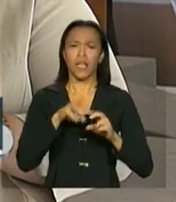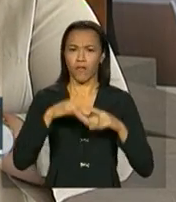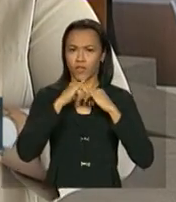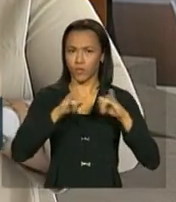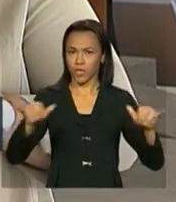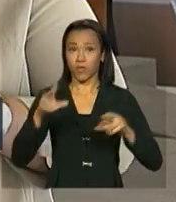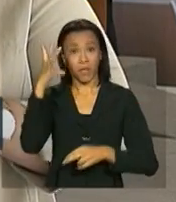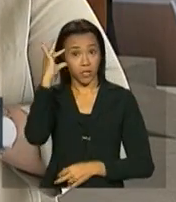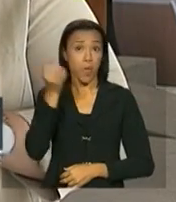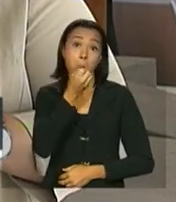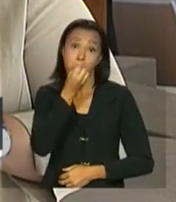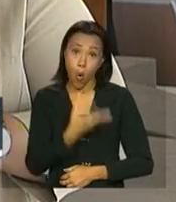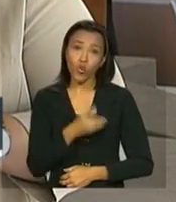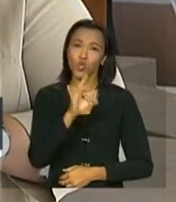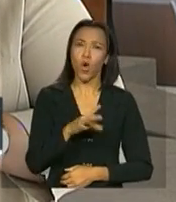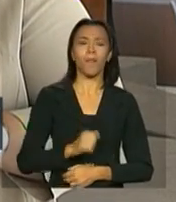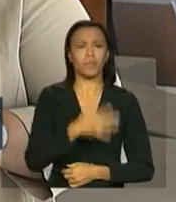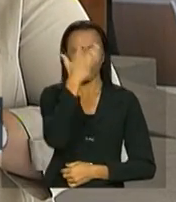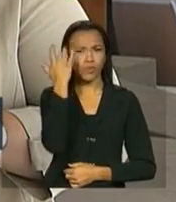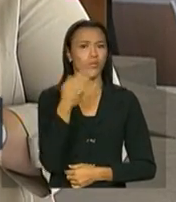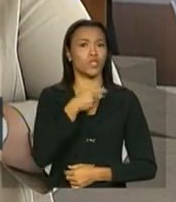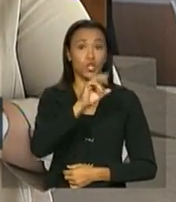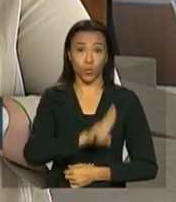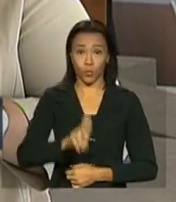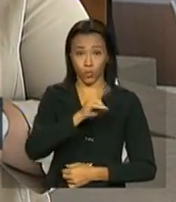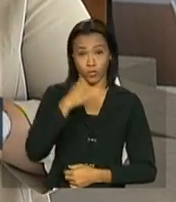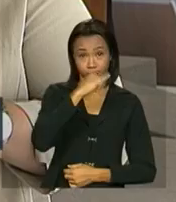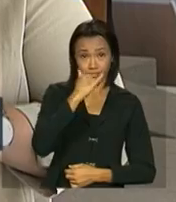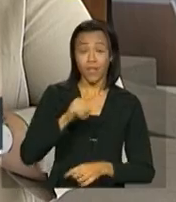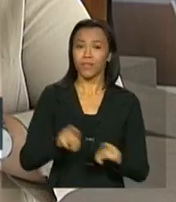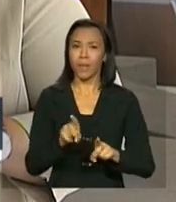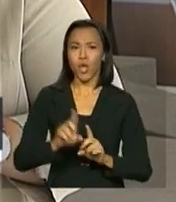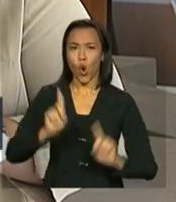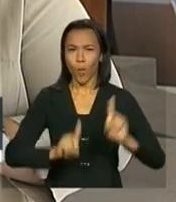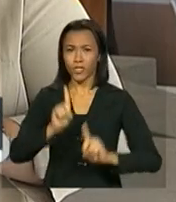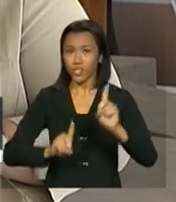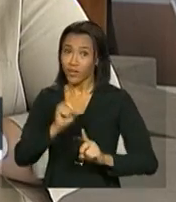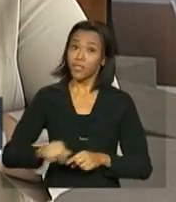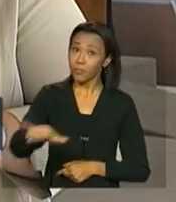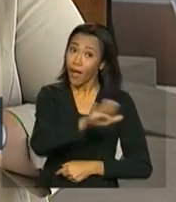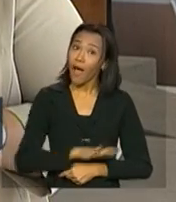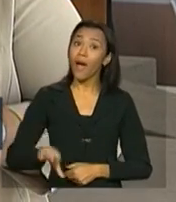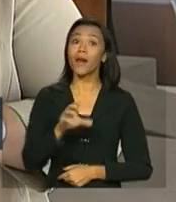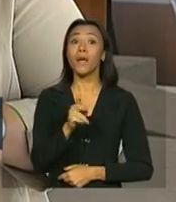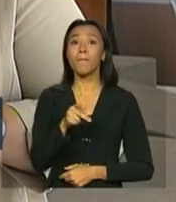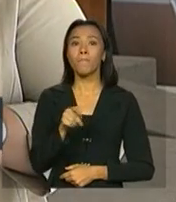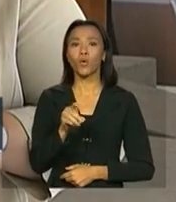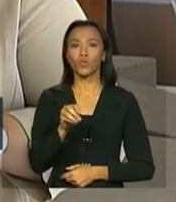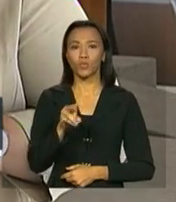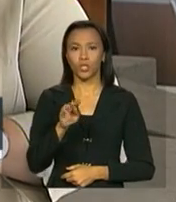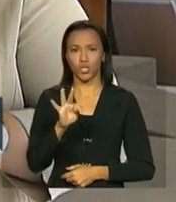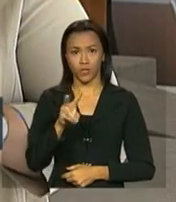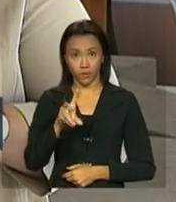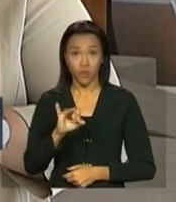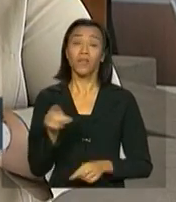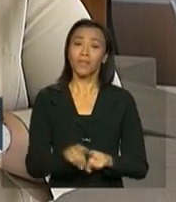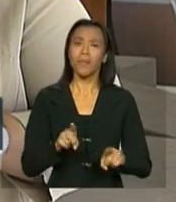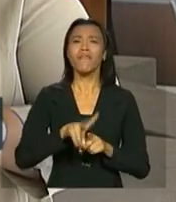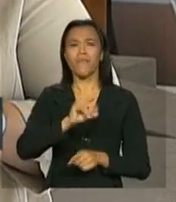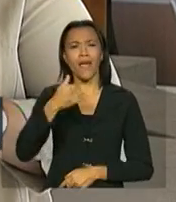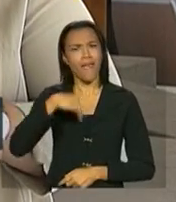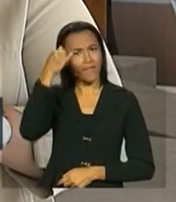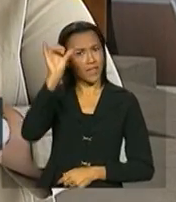presidenta, isso não é só bom para os consumidores, mas também traz competitividade para o setor produtivo e também vai